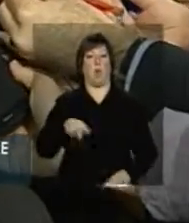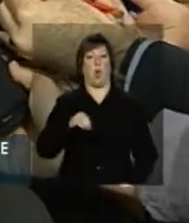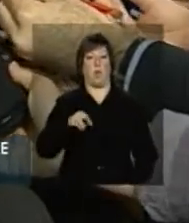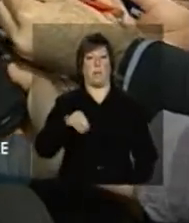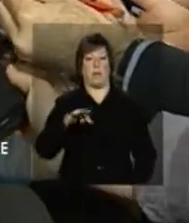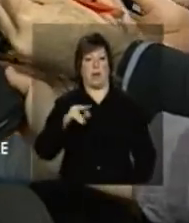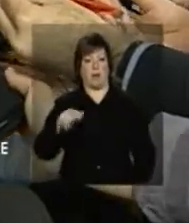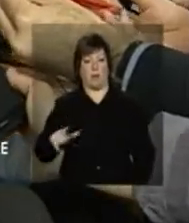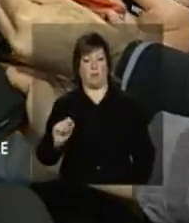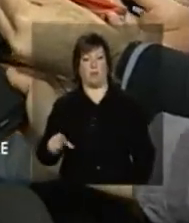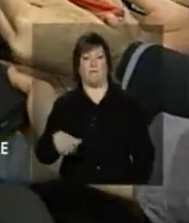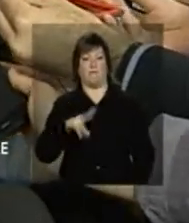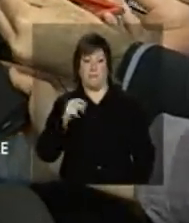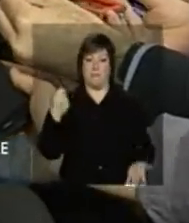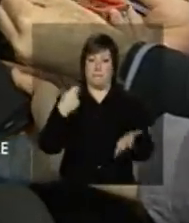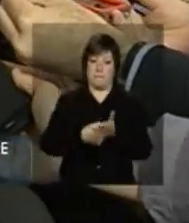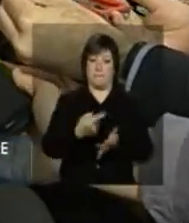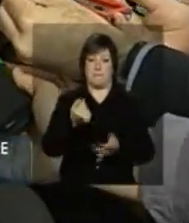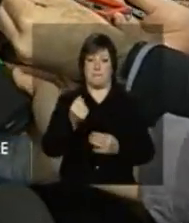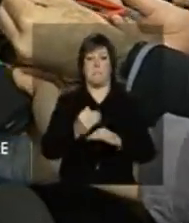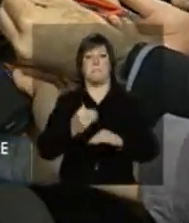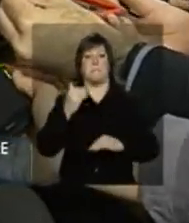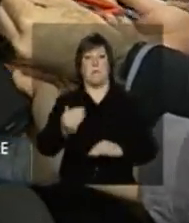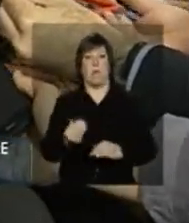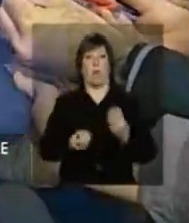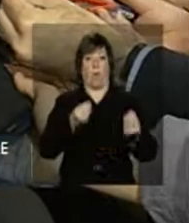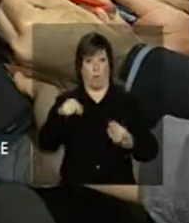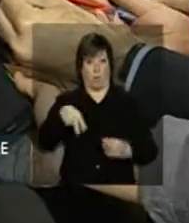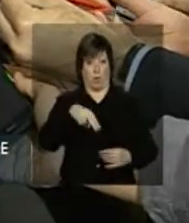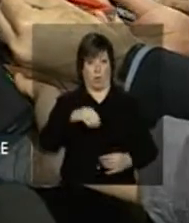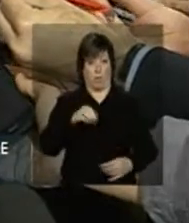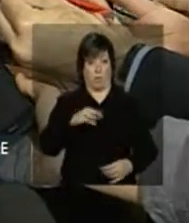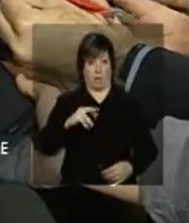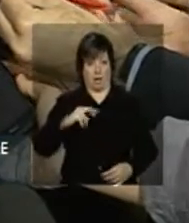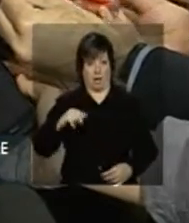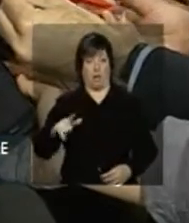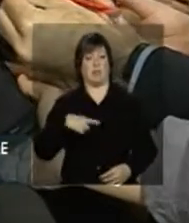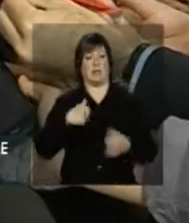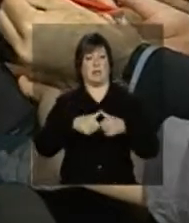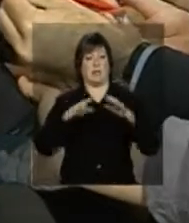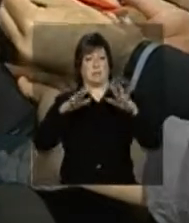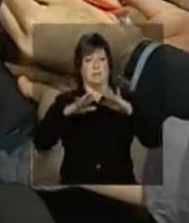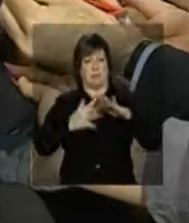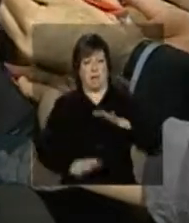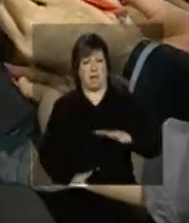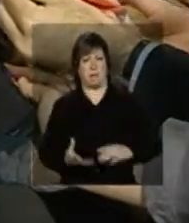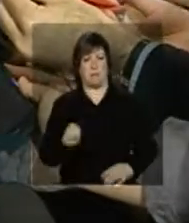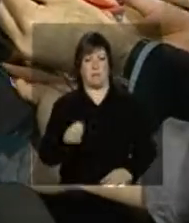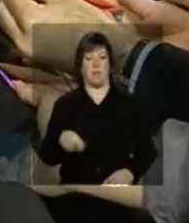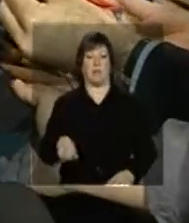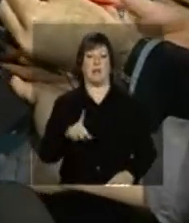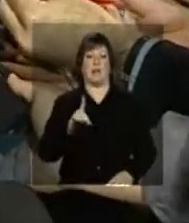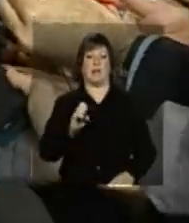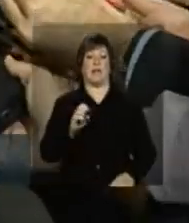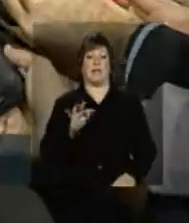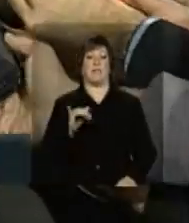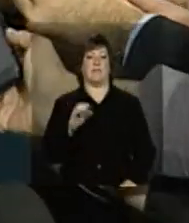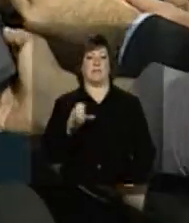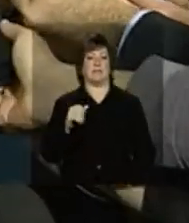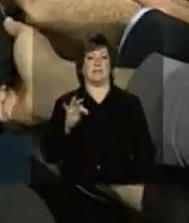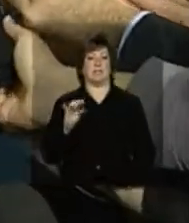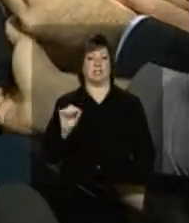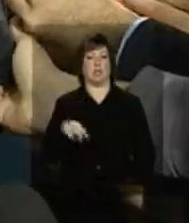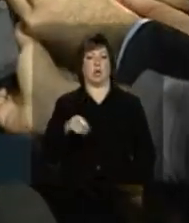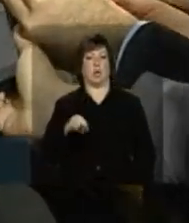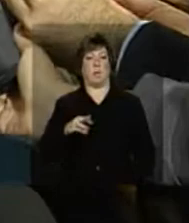vai pagar um pouco mais. Porém, como o nominal está caindo muito, o nosso déficit nominal, vocês têm que observar isso,